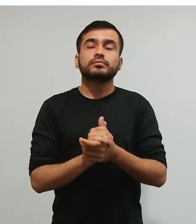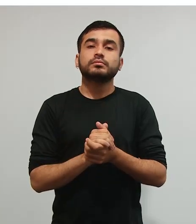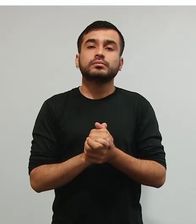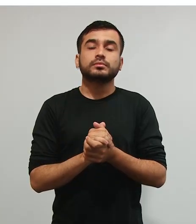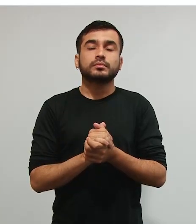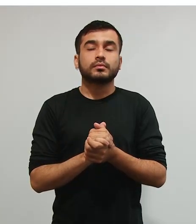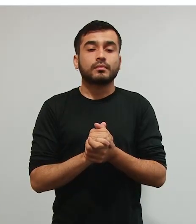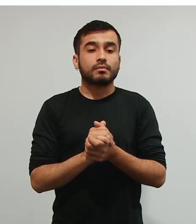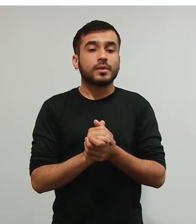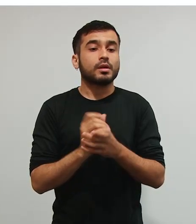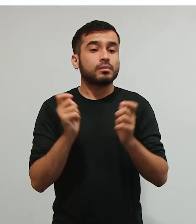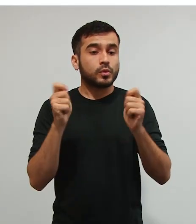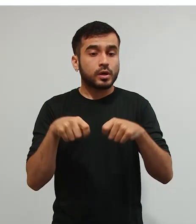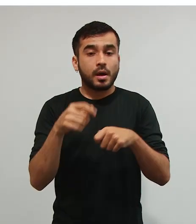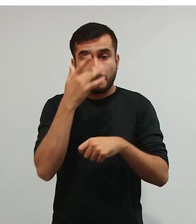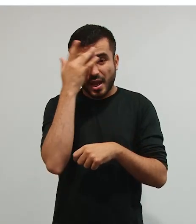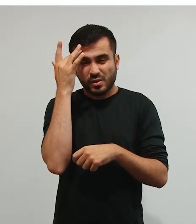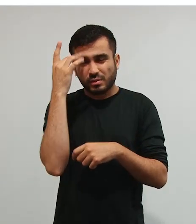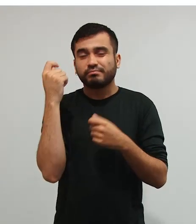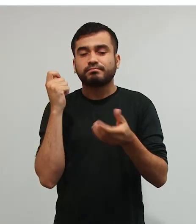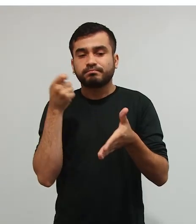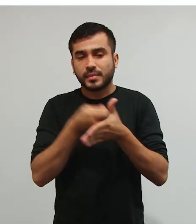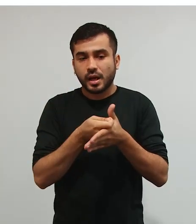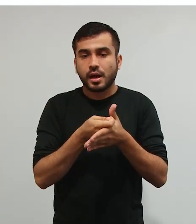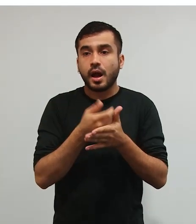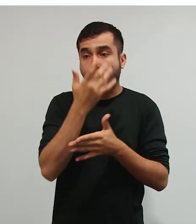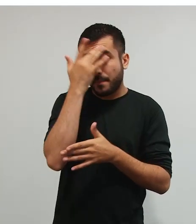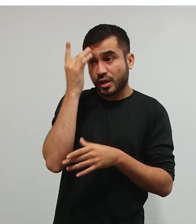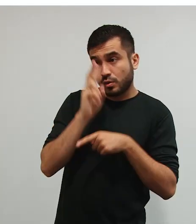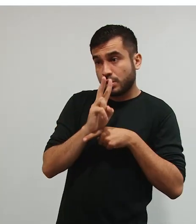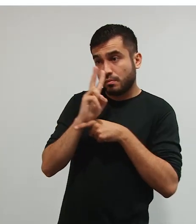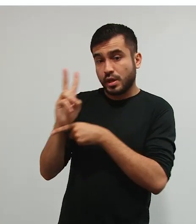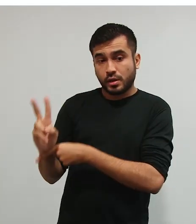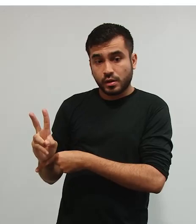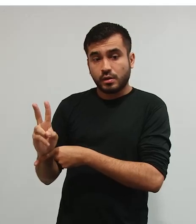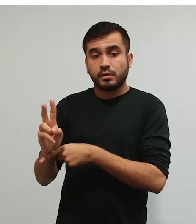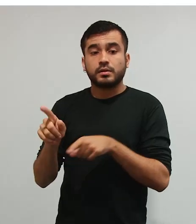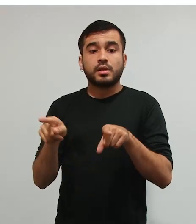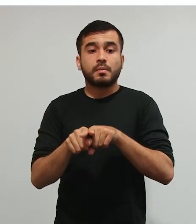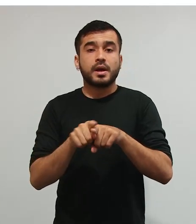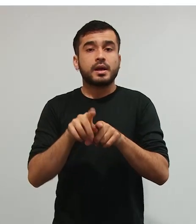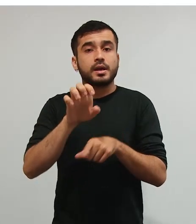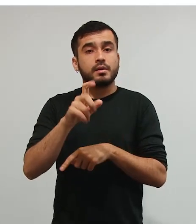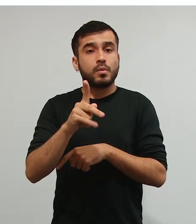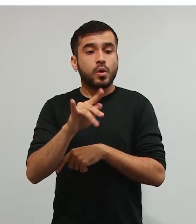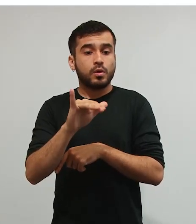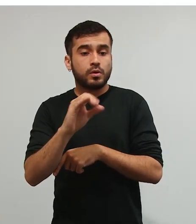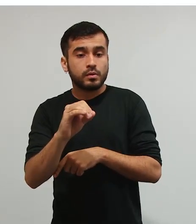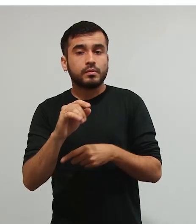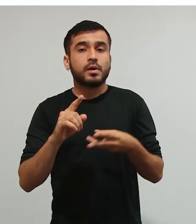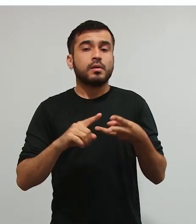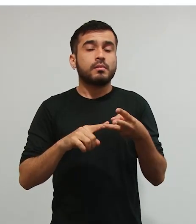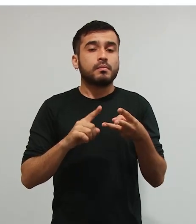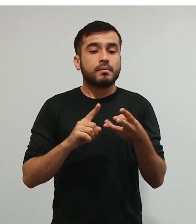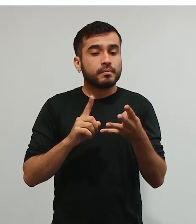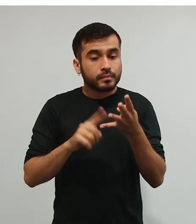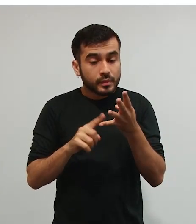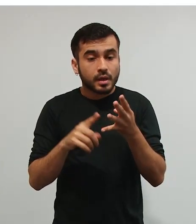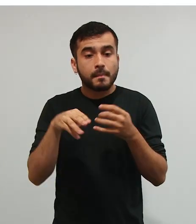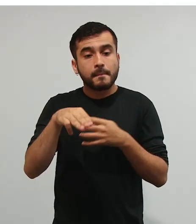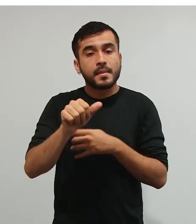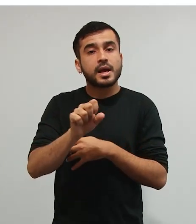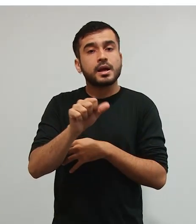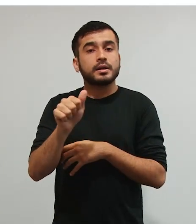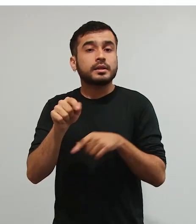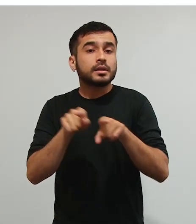execução pode ser promovida contra o devedor, contra o fiador, contra o espólio, a massa,